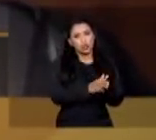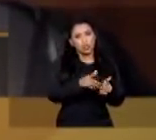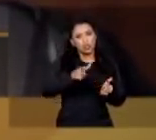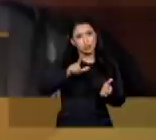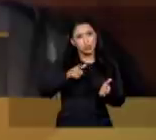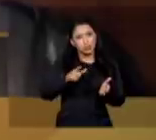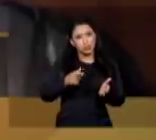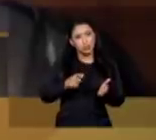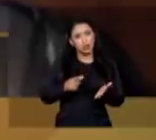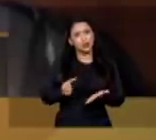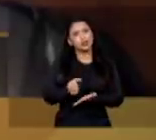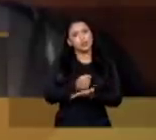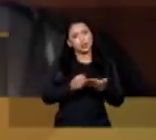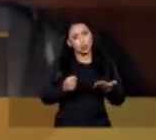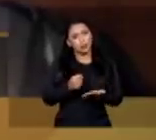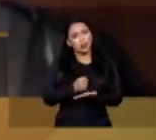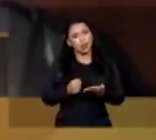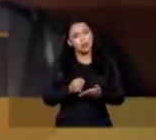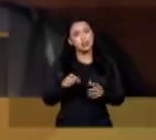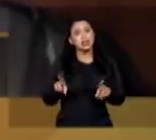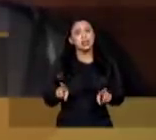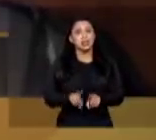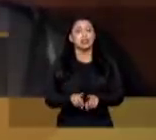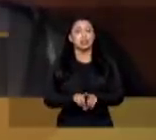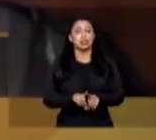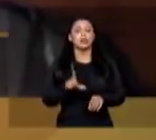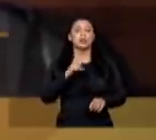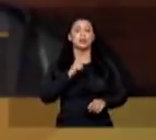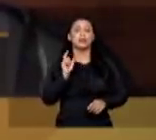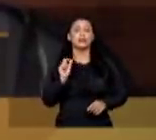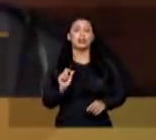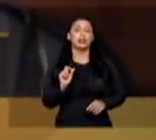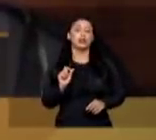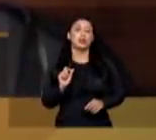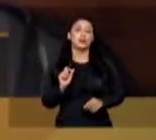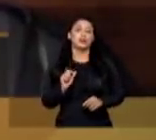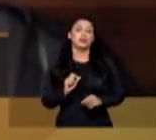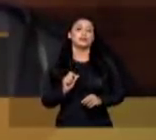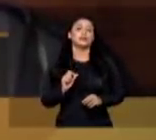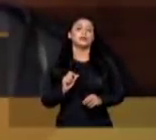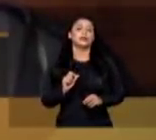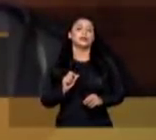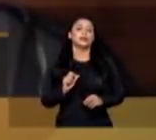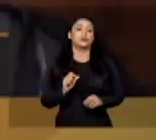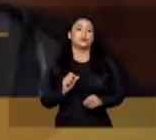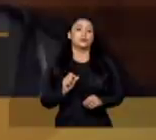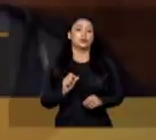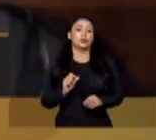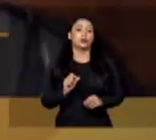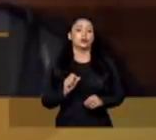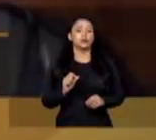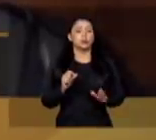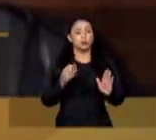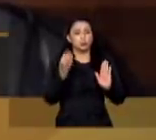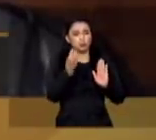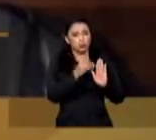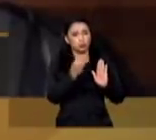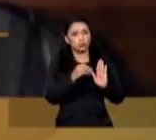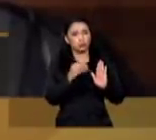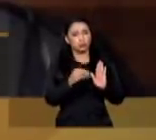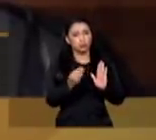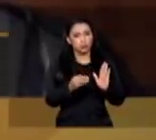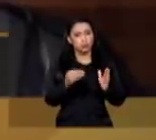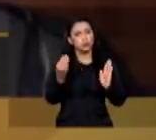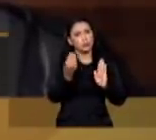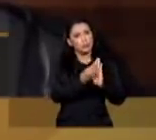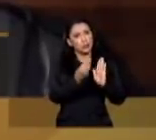que sequer pela perspectiva dos efeitos que decorre do reconhecimento de cada um dos vícios processuais